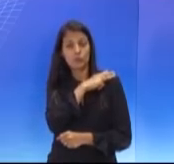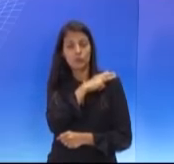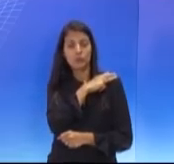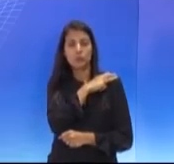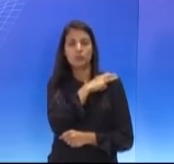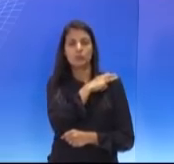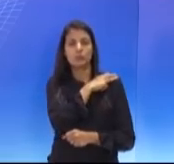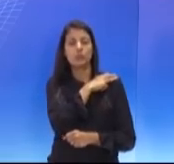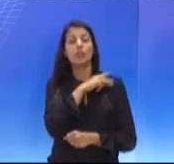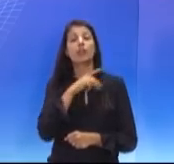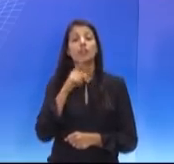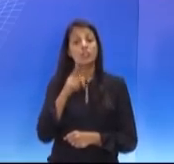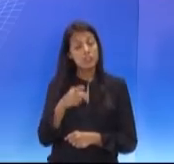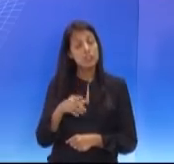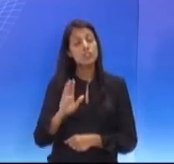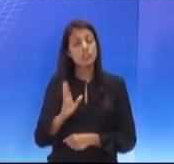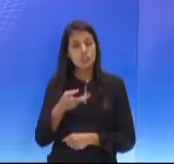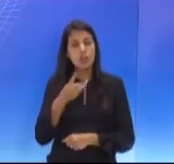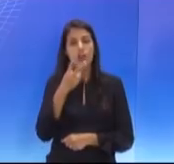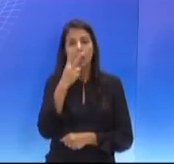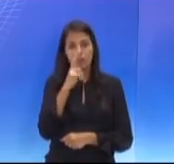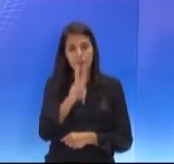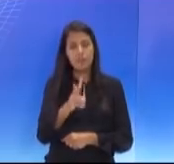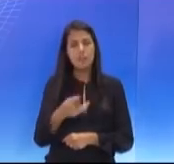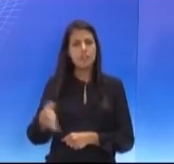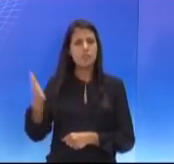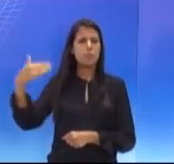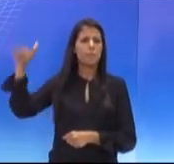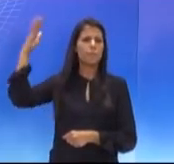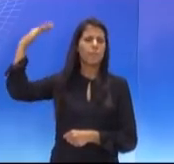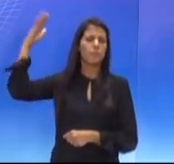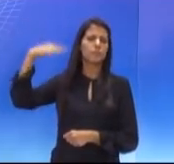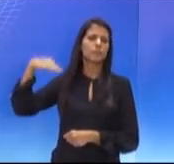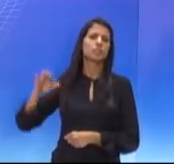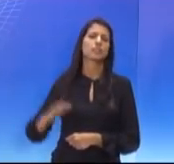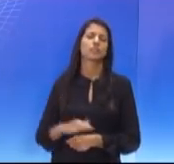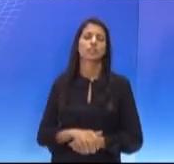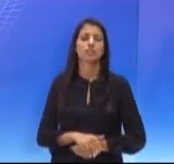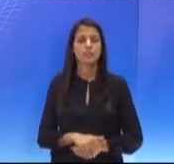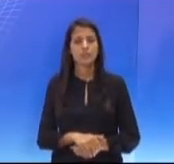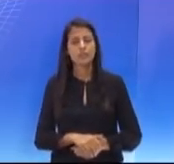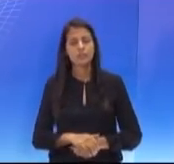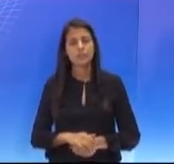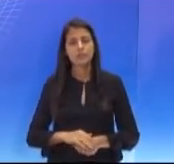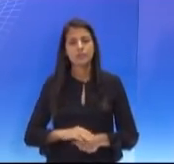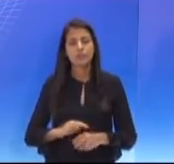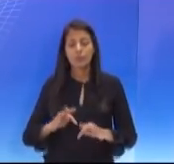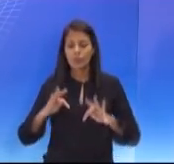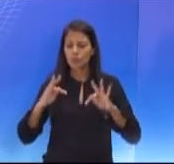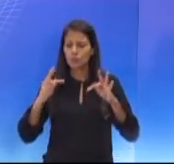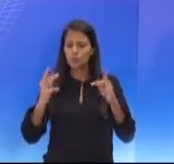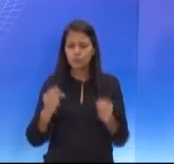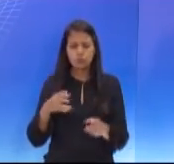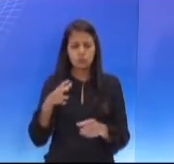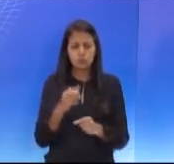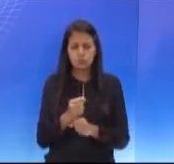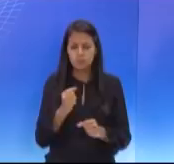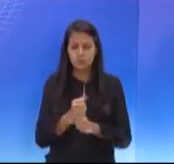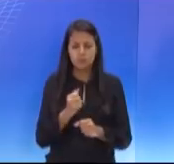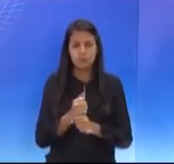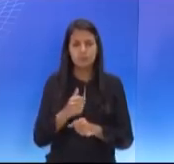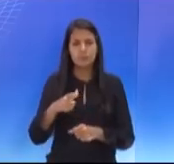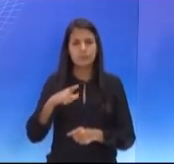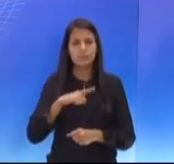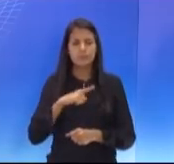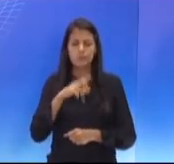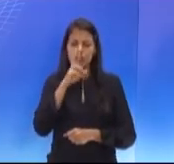Então, lembre, tudo da matemática termina numa operação básica, numa coisa simples. O enunciado